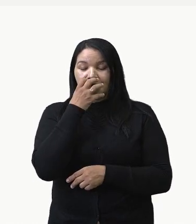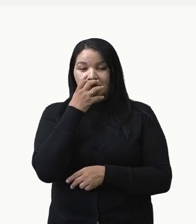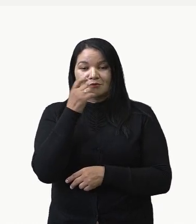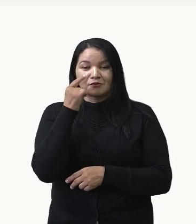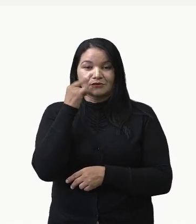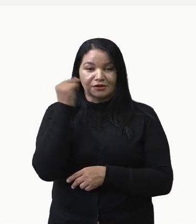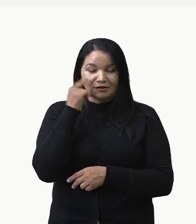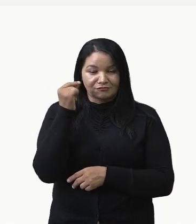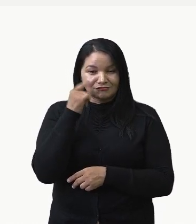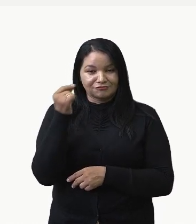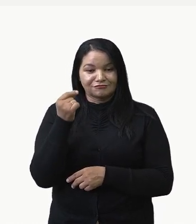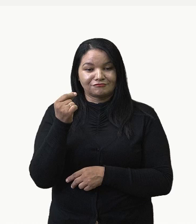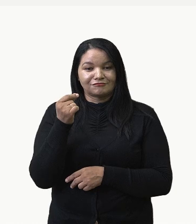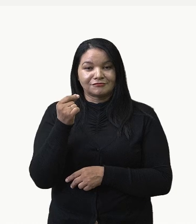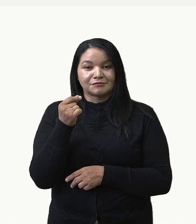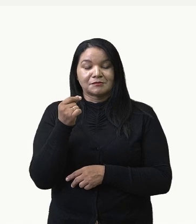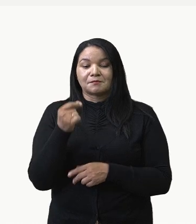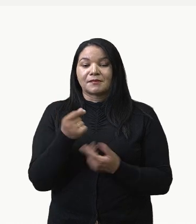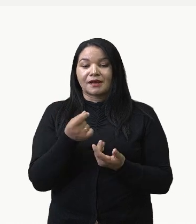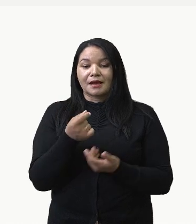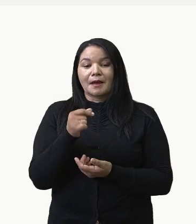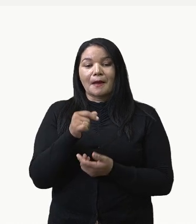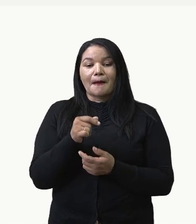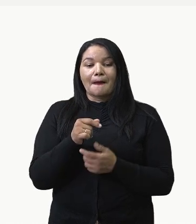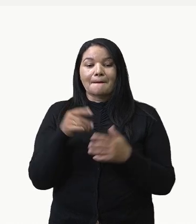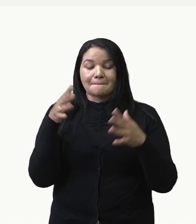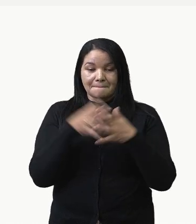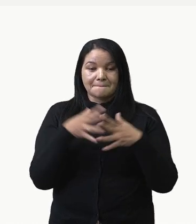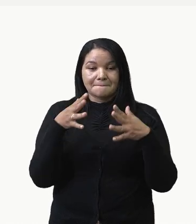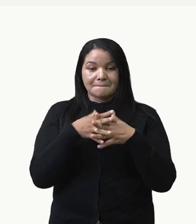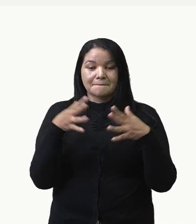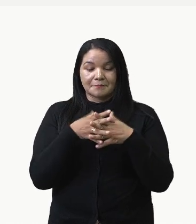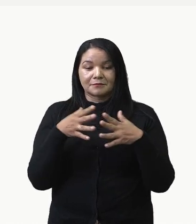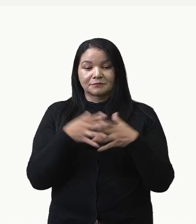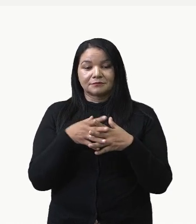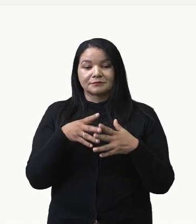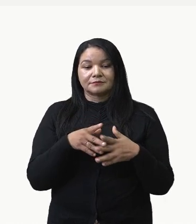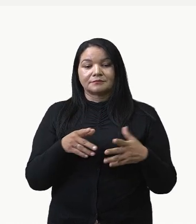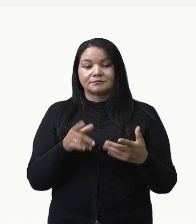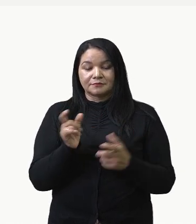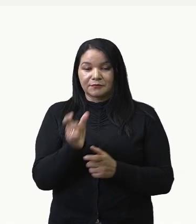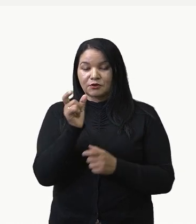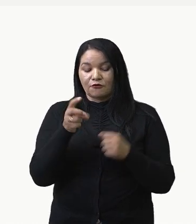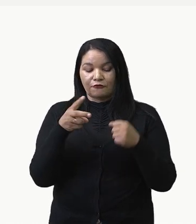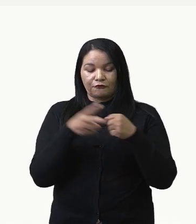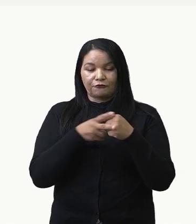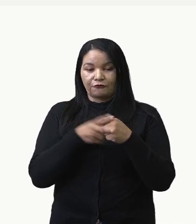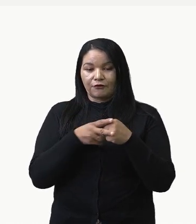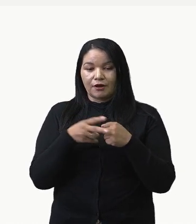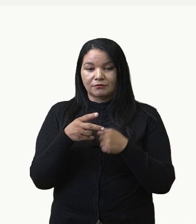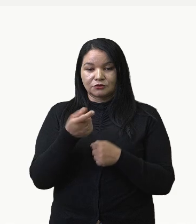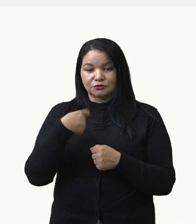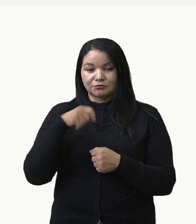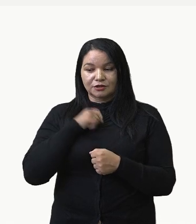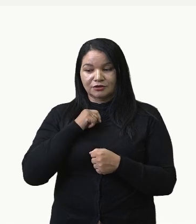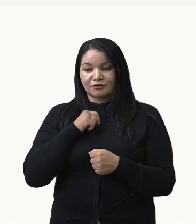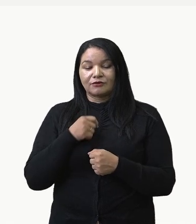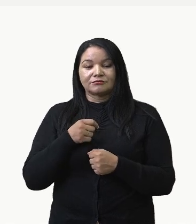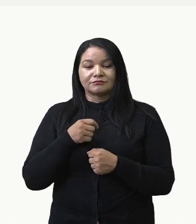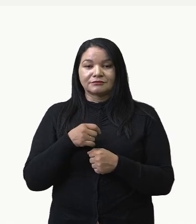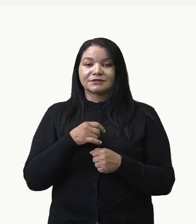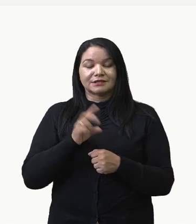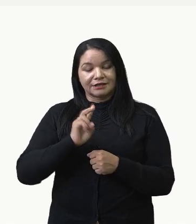G pelear é o verbo brigar causar encrenca todos os dias estão fazendo isso como cão e